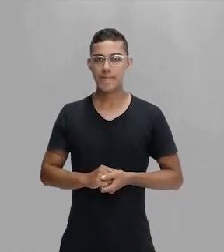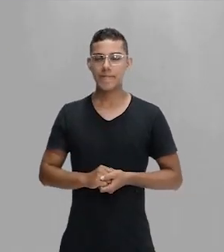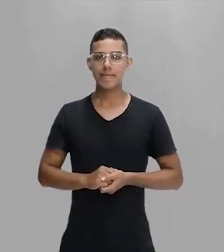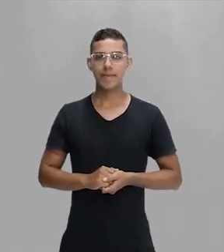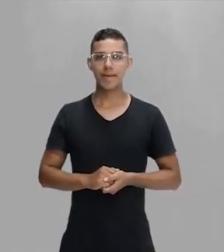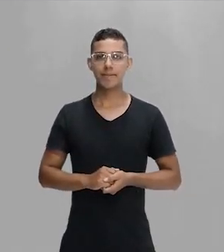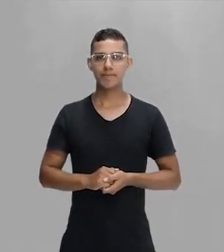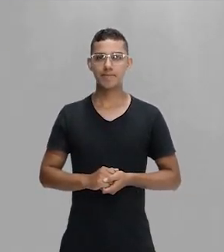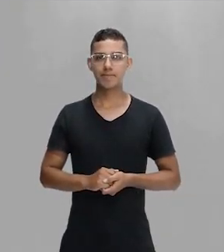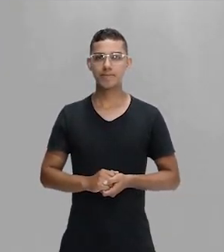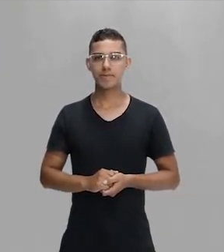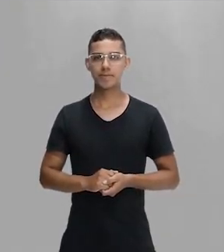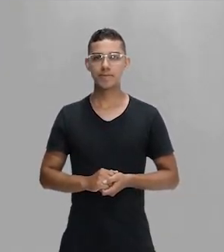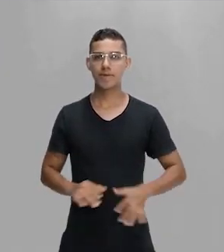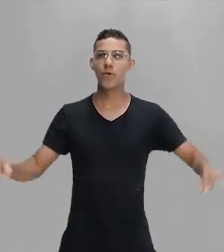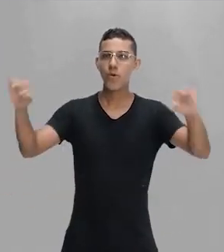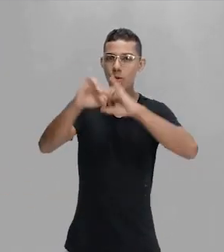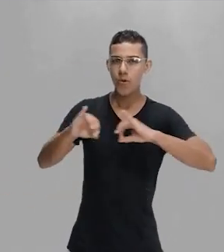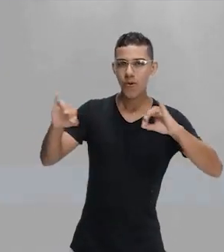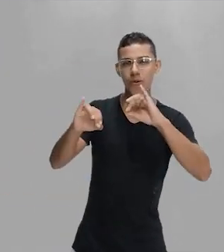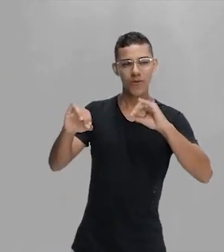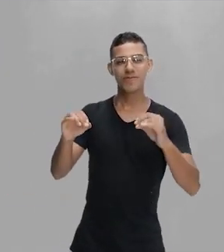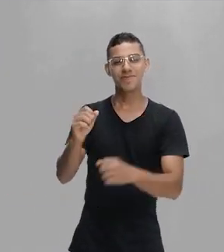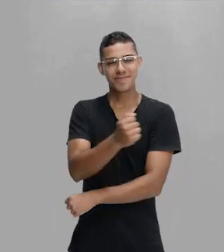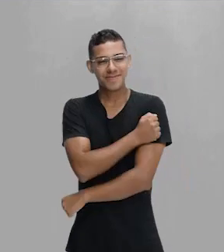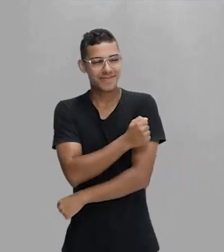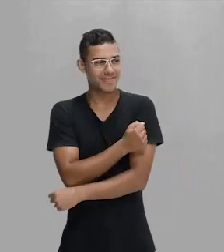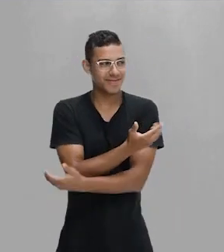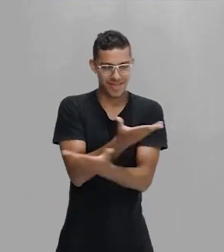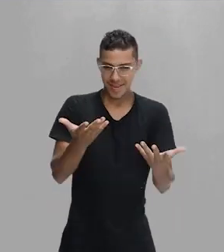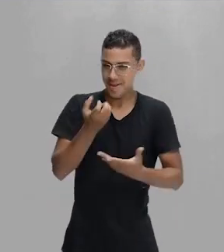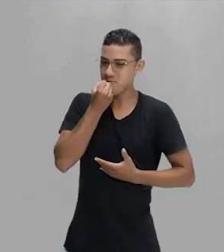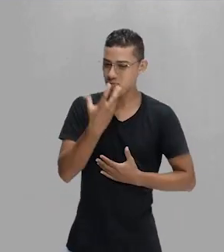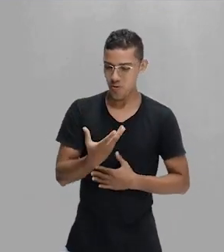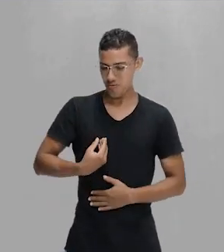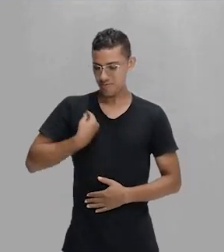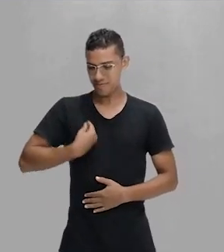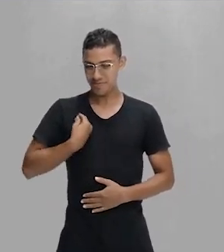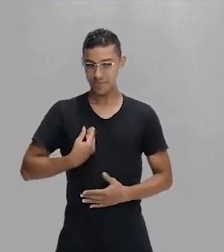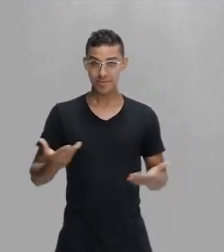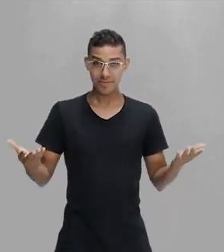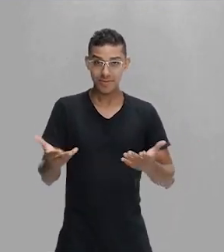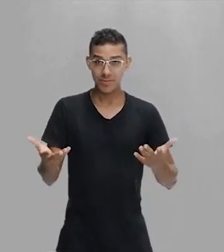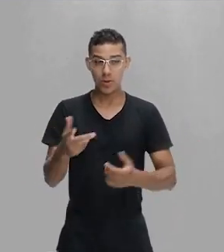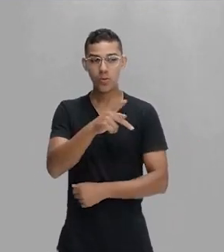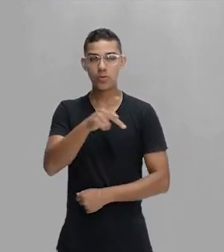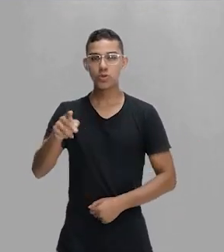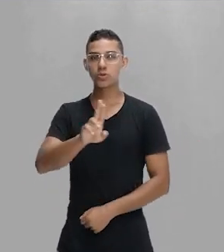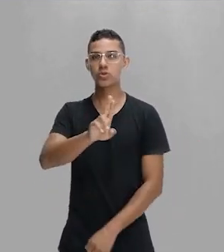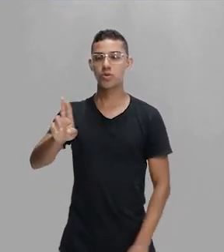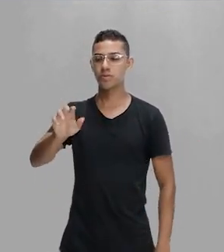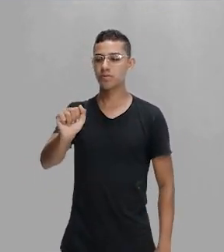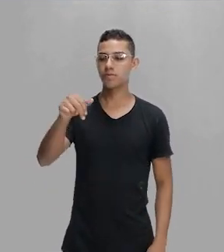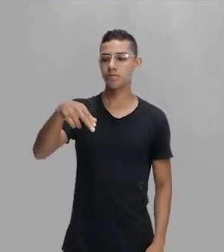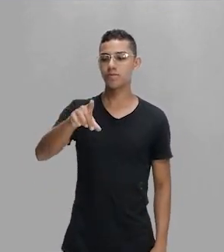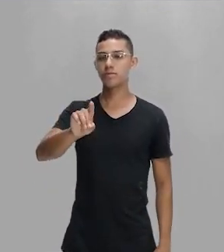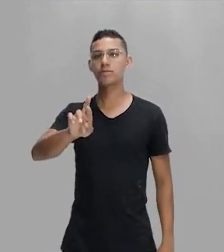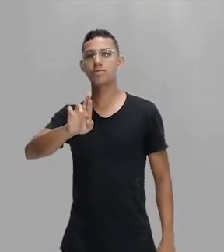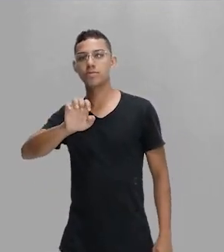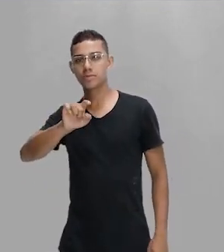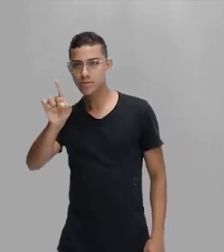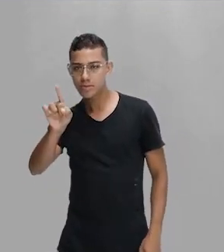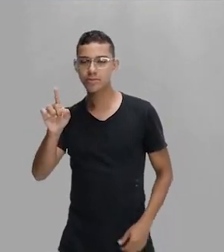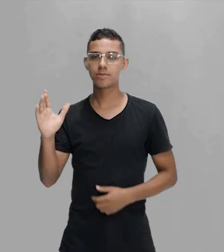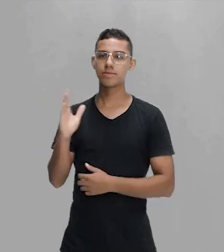Fala, meus queridos alunos, que bom ter vocês aqui conosco mais uma vez, professor André Luiz de Filosofia, trazendo para vocês mais algumas